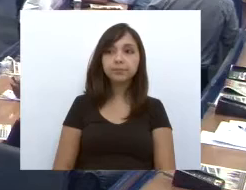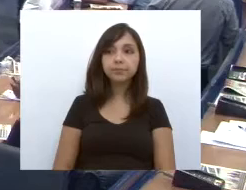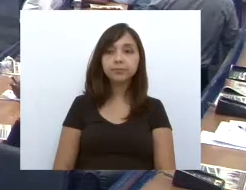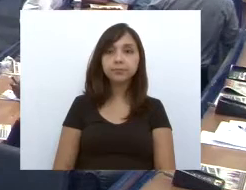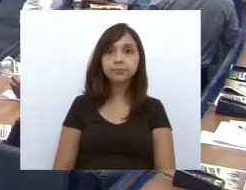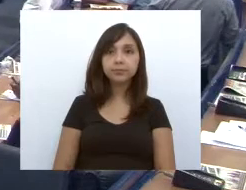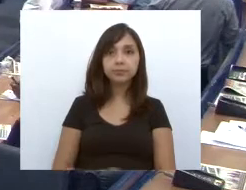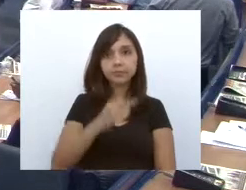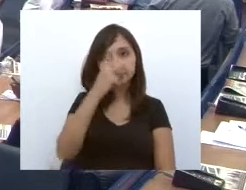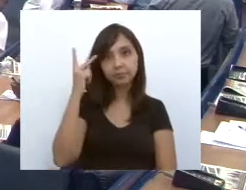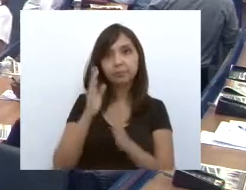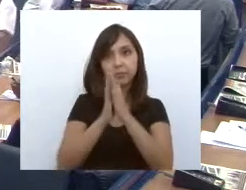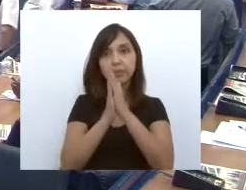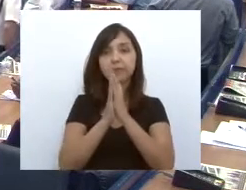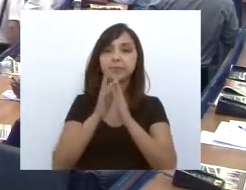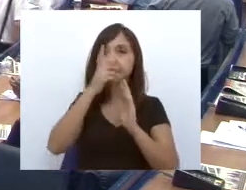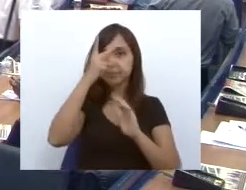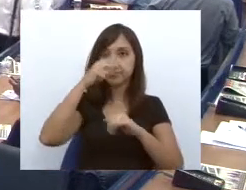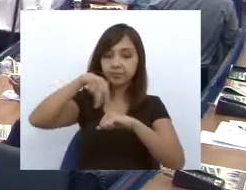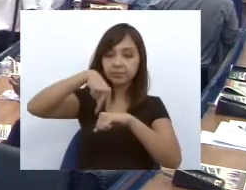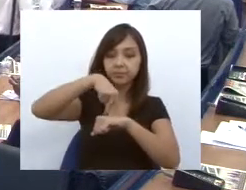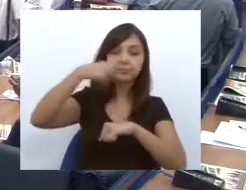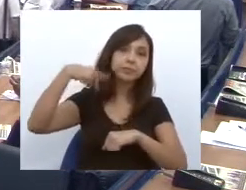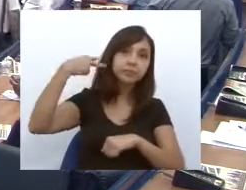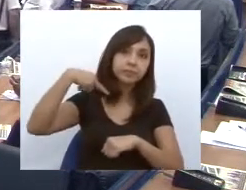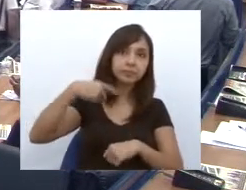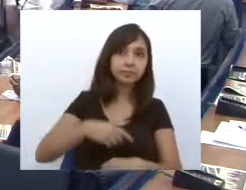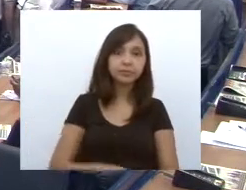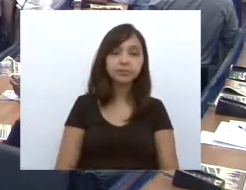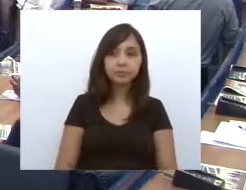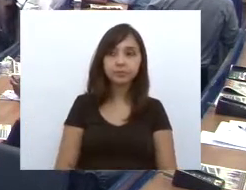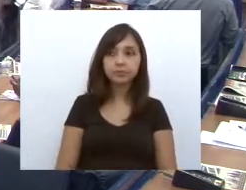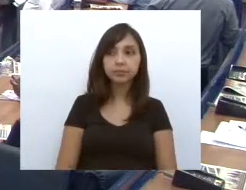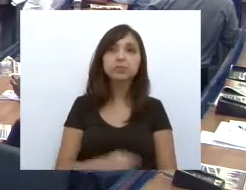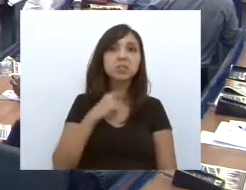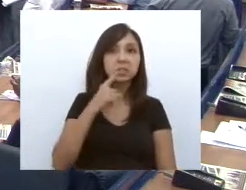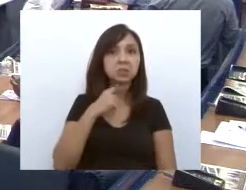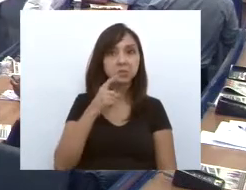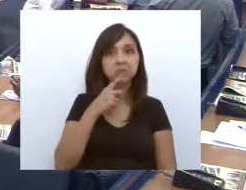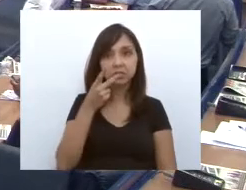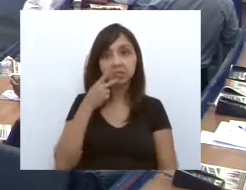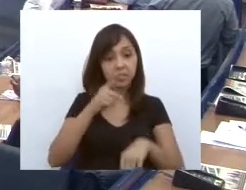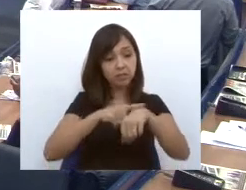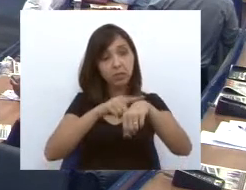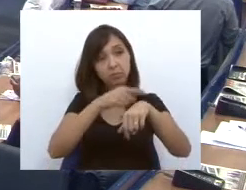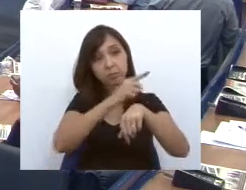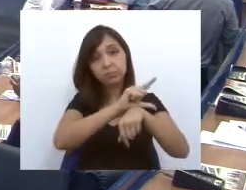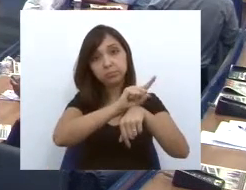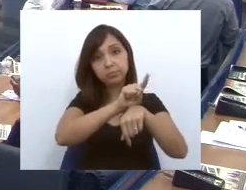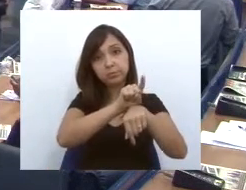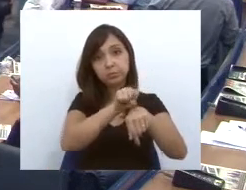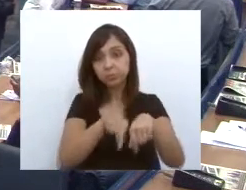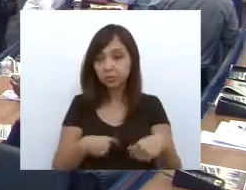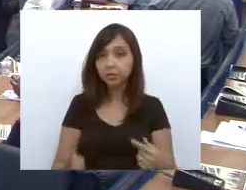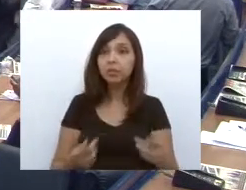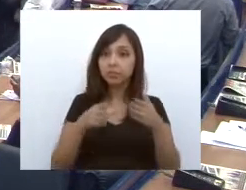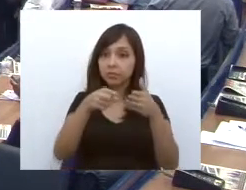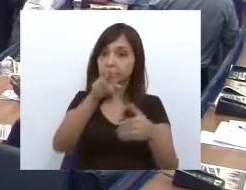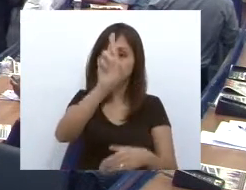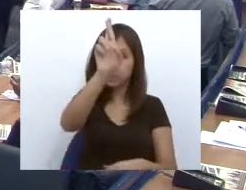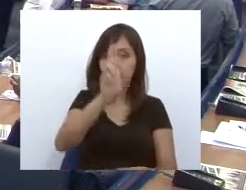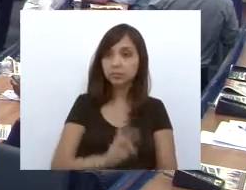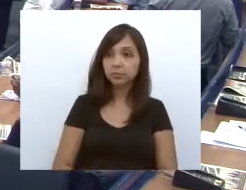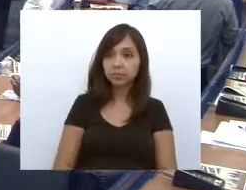Pessoal, tem vereador na tribuna, por gentileza. Senhor presidente, eu não estou conseguindo falar e o tempo está andando. Vossa Excelência é o